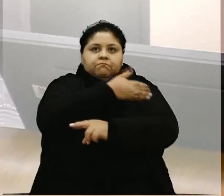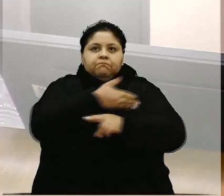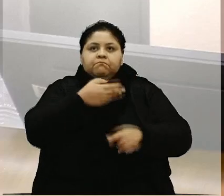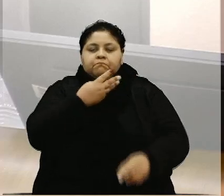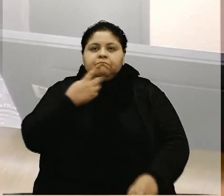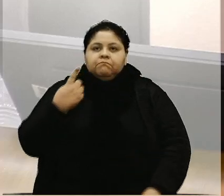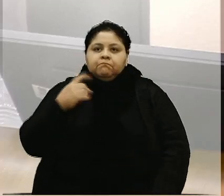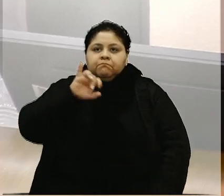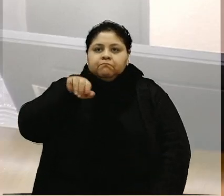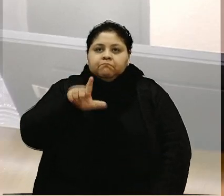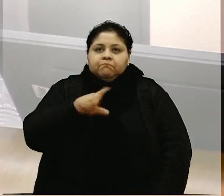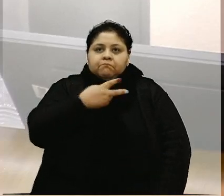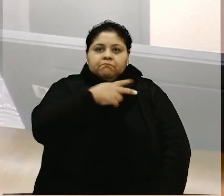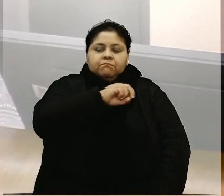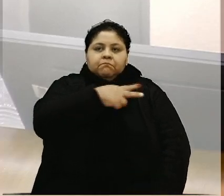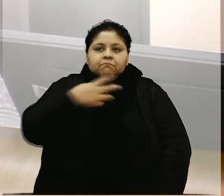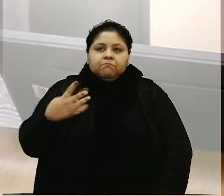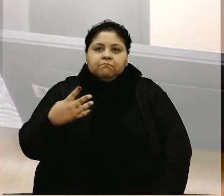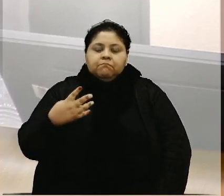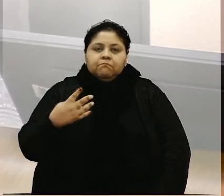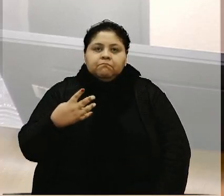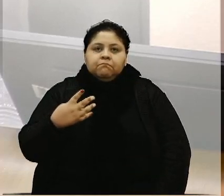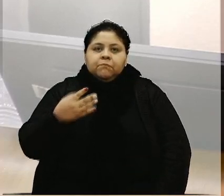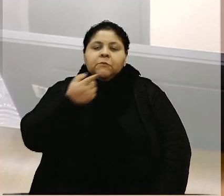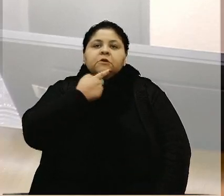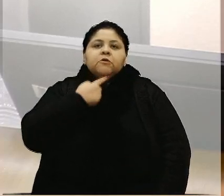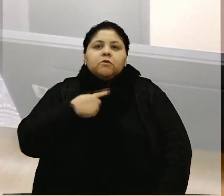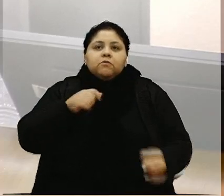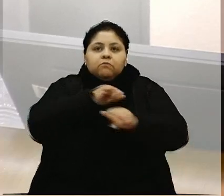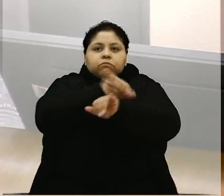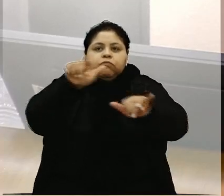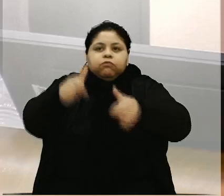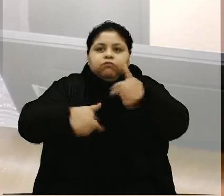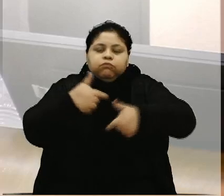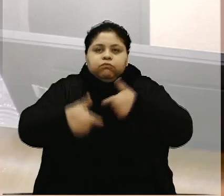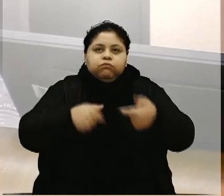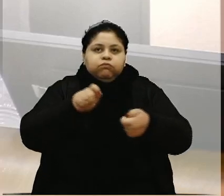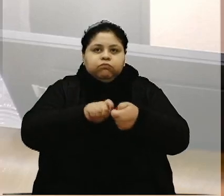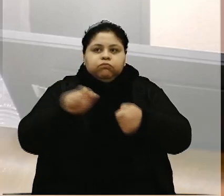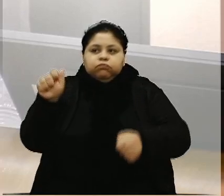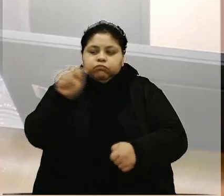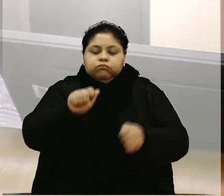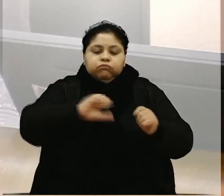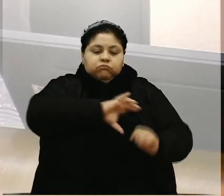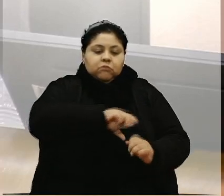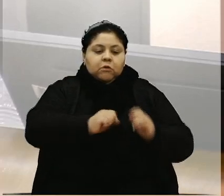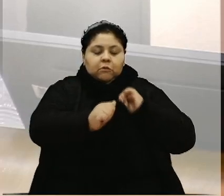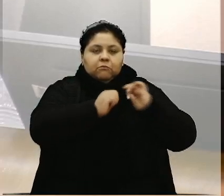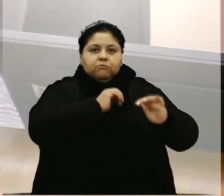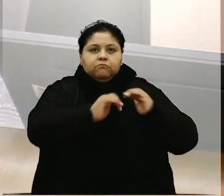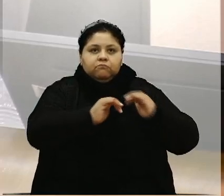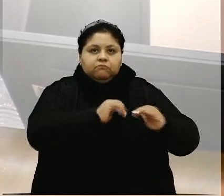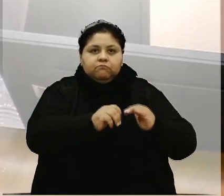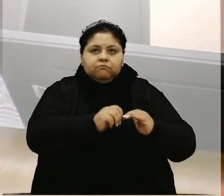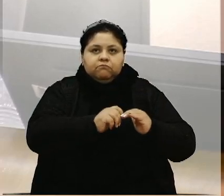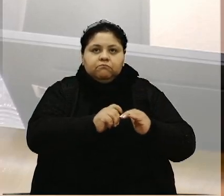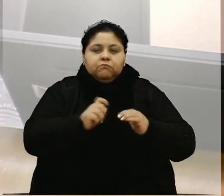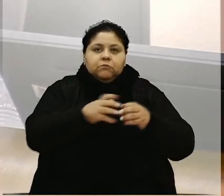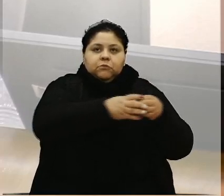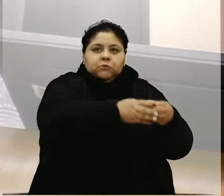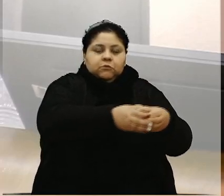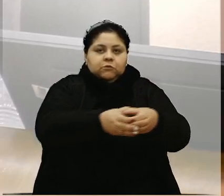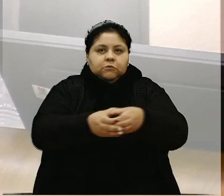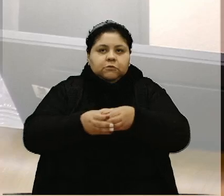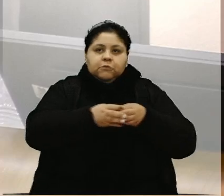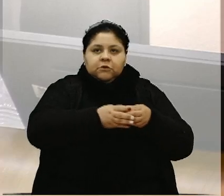de julho de 2024. Na ocasião, gostaríamos de divulgar o trabalho realizado pela Associação Amor em Movimento. Somos uma ONG da Igreja Verbo da